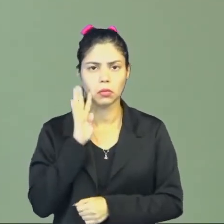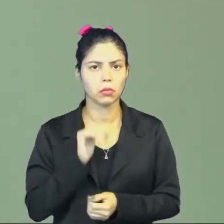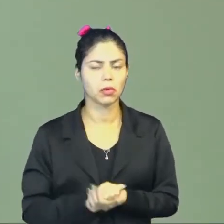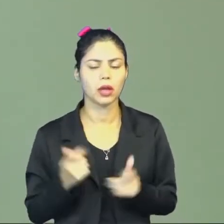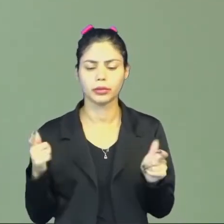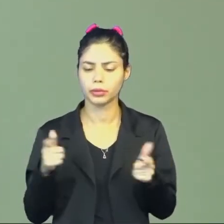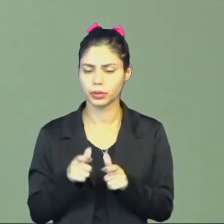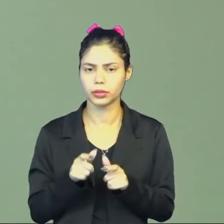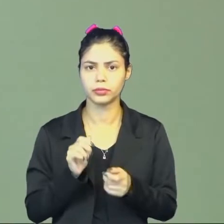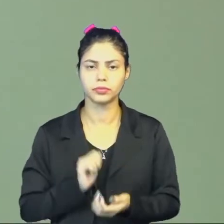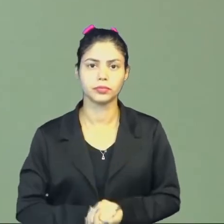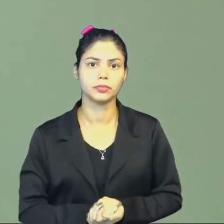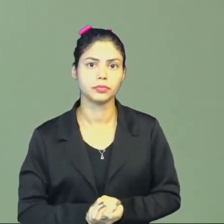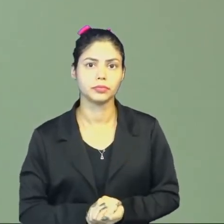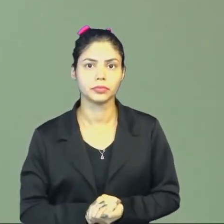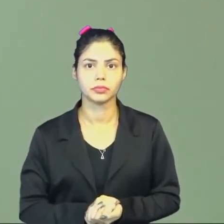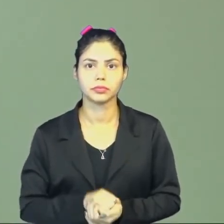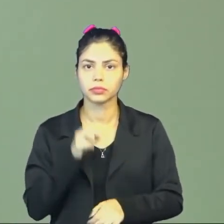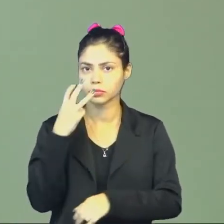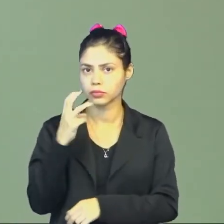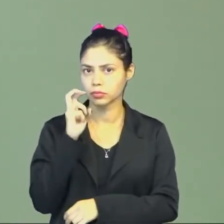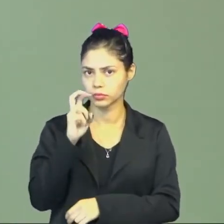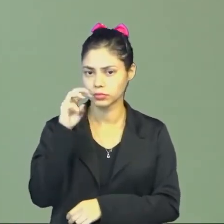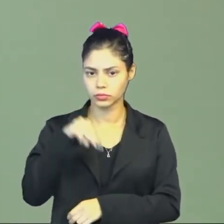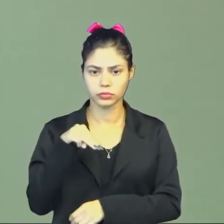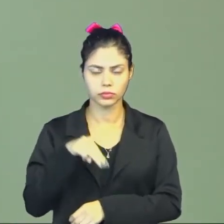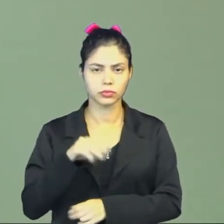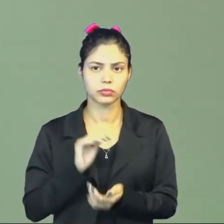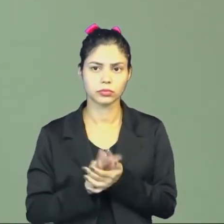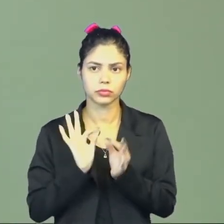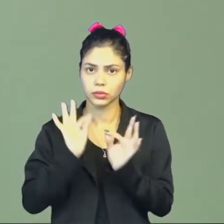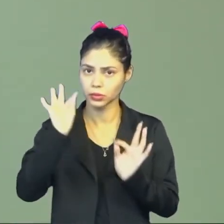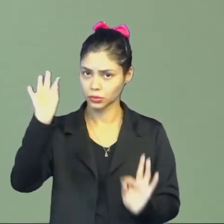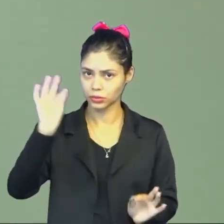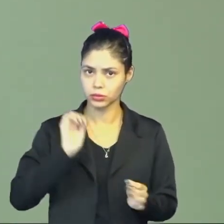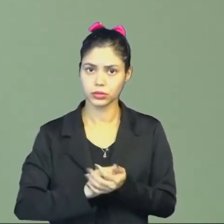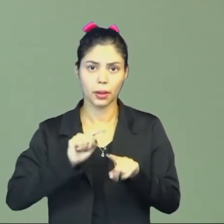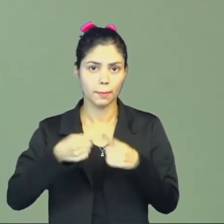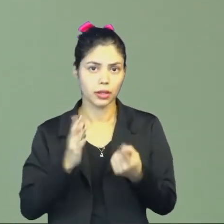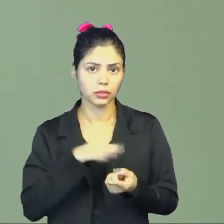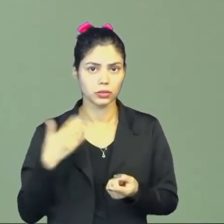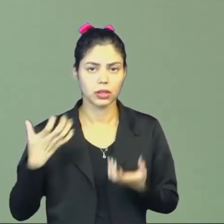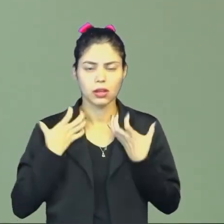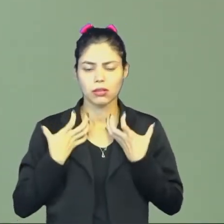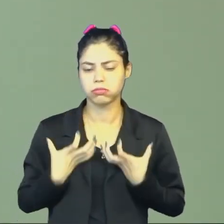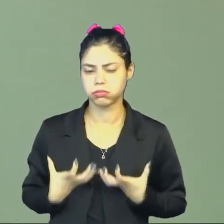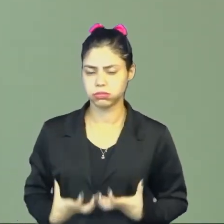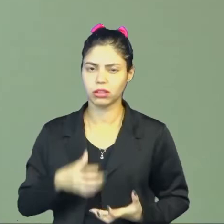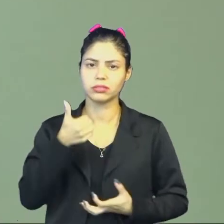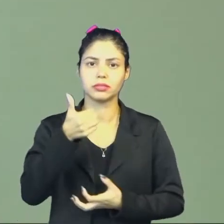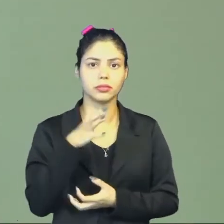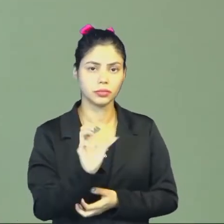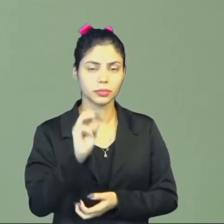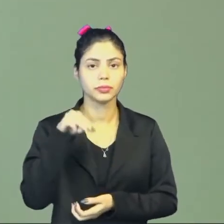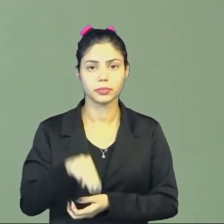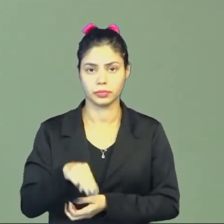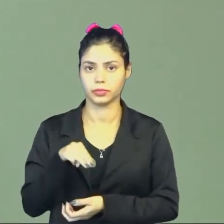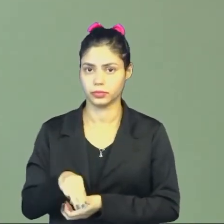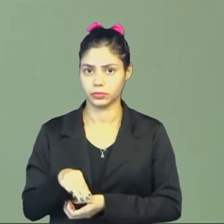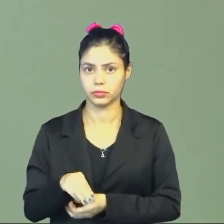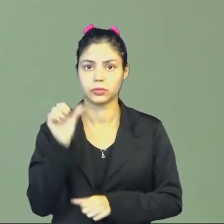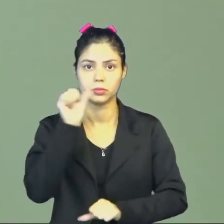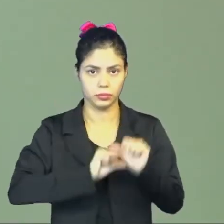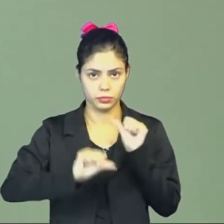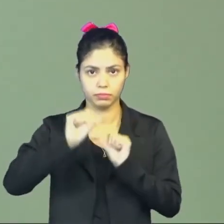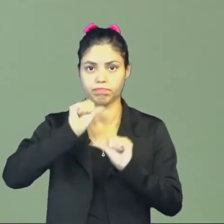curto. Em 5 minutos você faz tantos metros. Mas quando você começa a cansar, em 10 minutos, aí começa